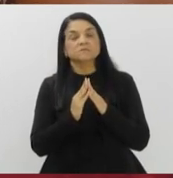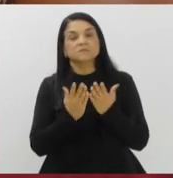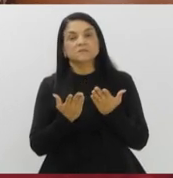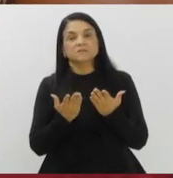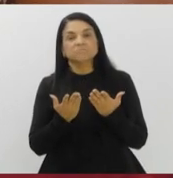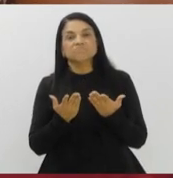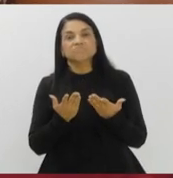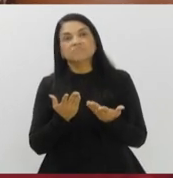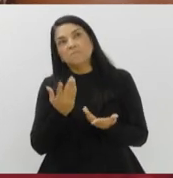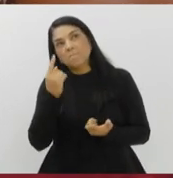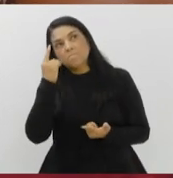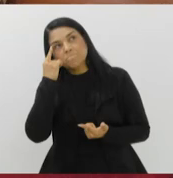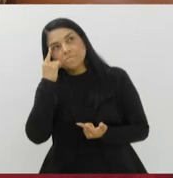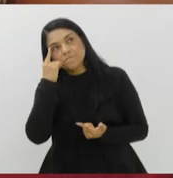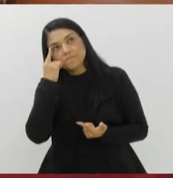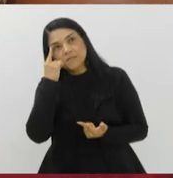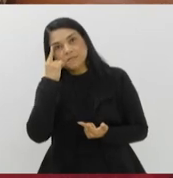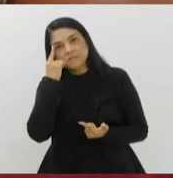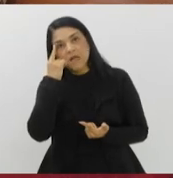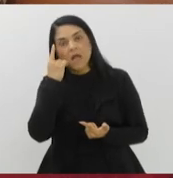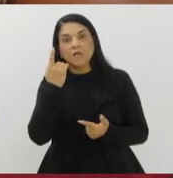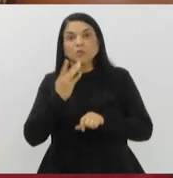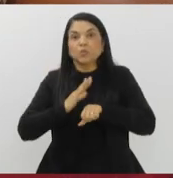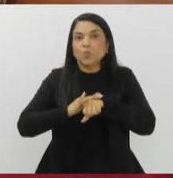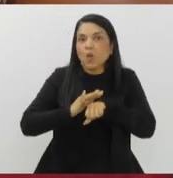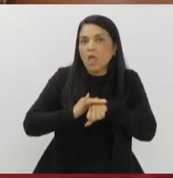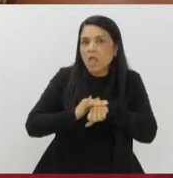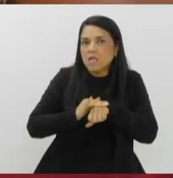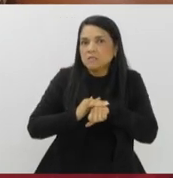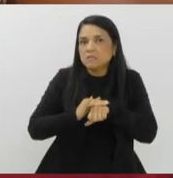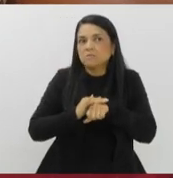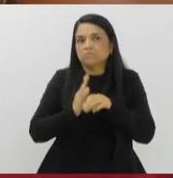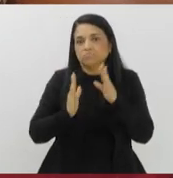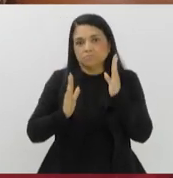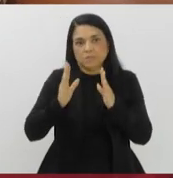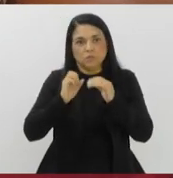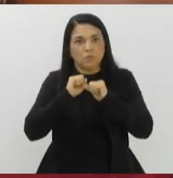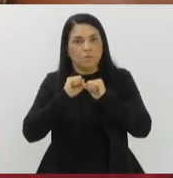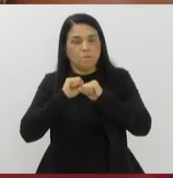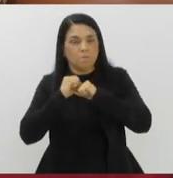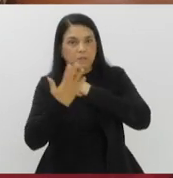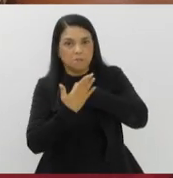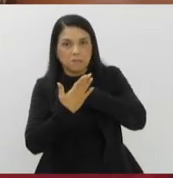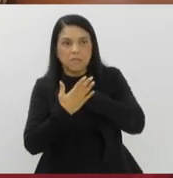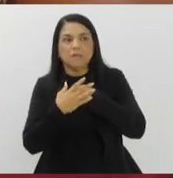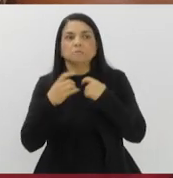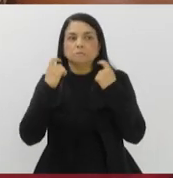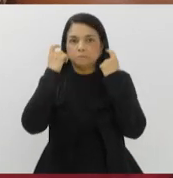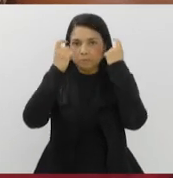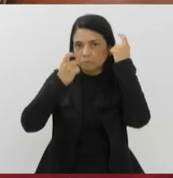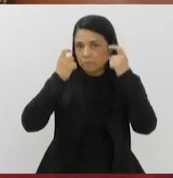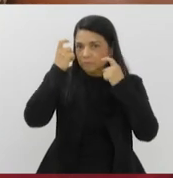sem pensar em também ficar doente, né, porque era a pandemia, né. E